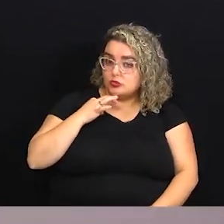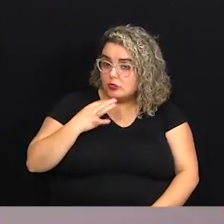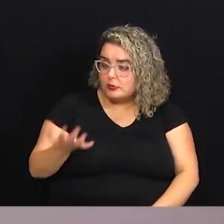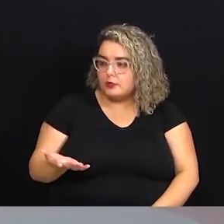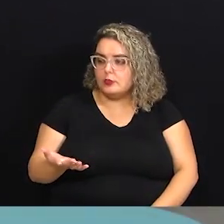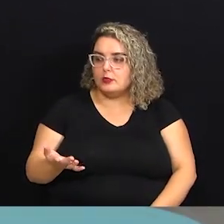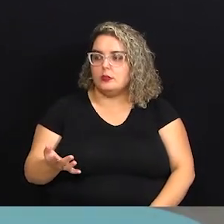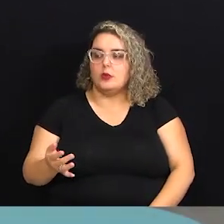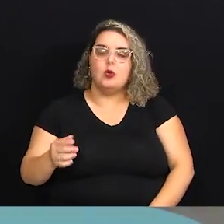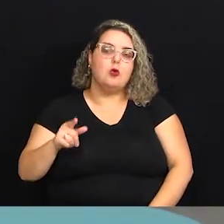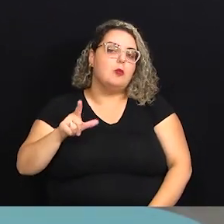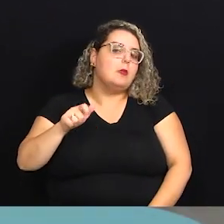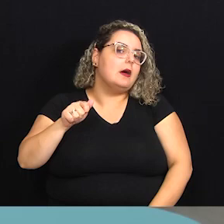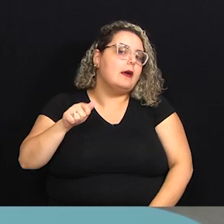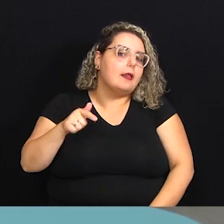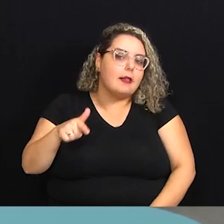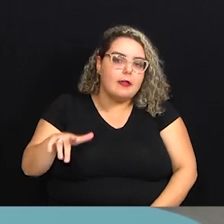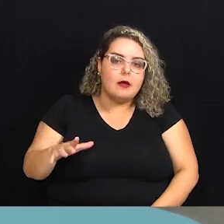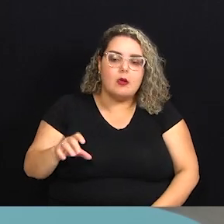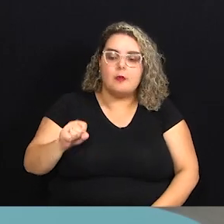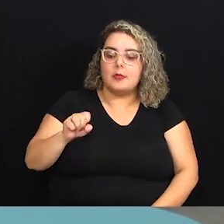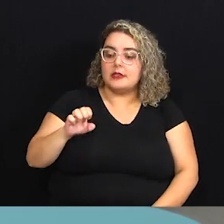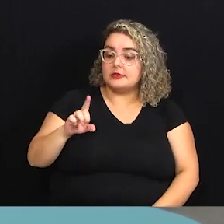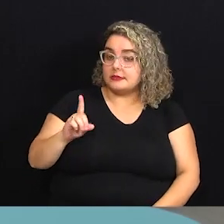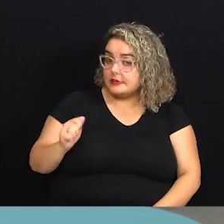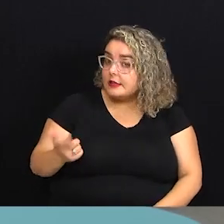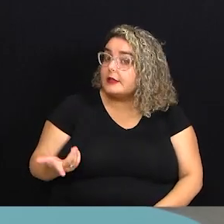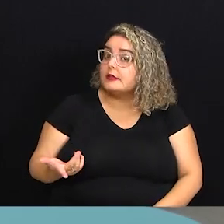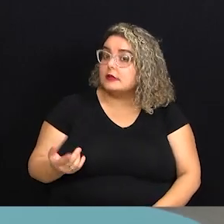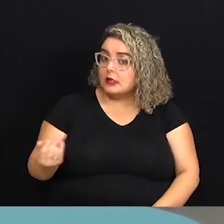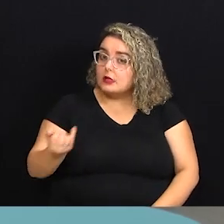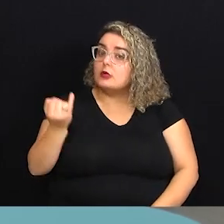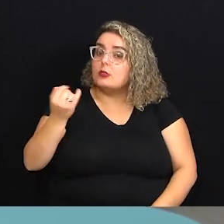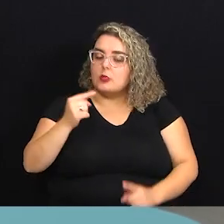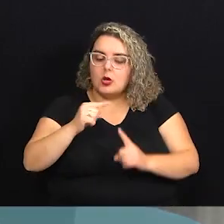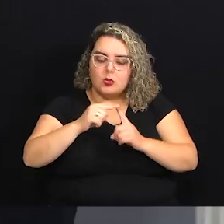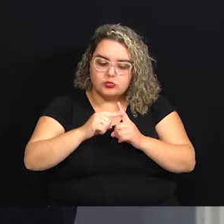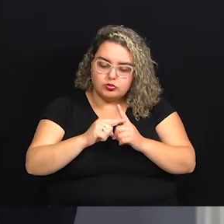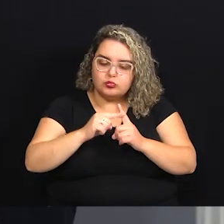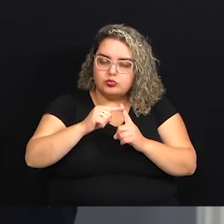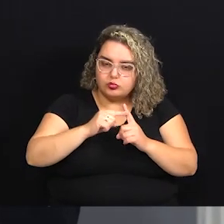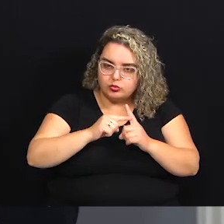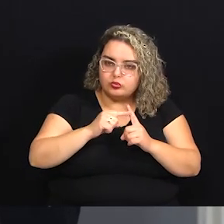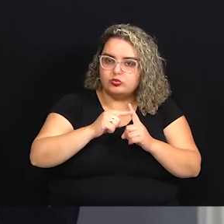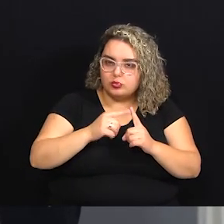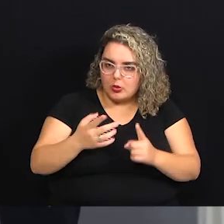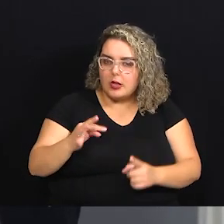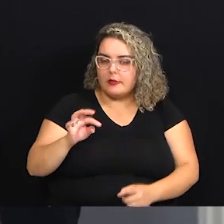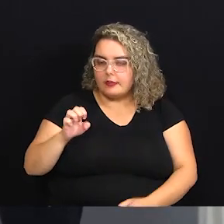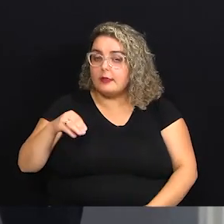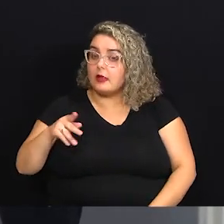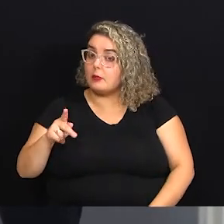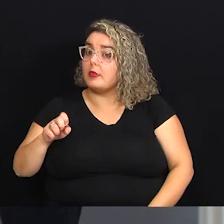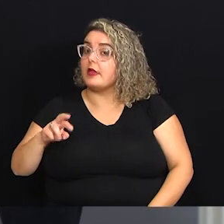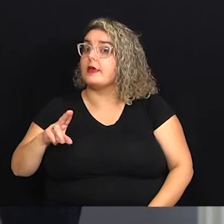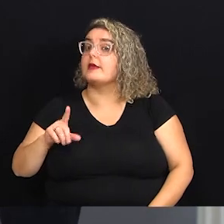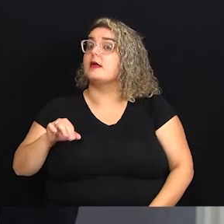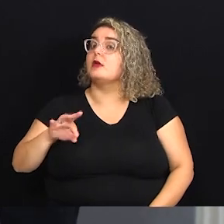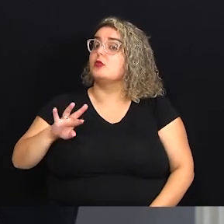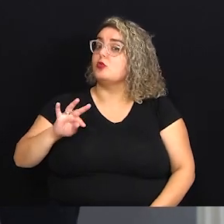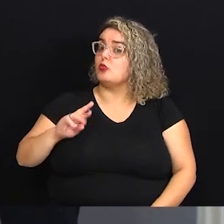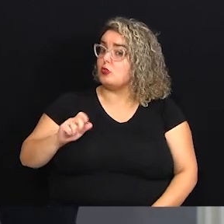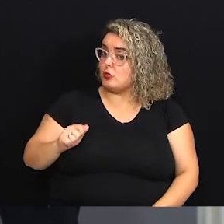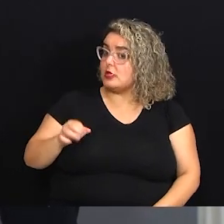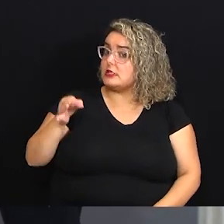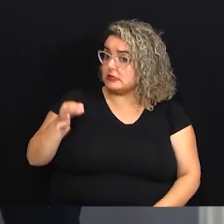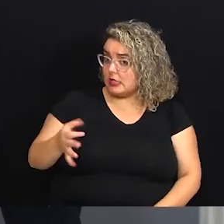de roupa, né? Você vai uma lã, uma seda. Então é sempre importante você manter essa